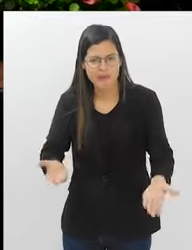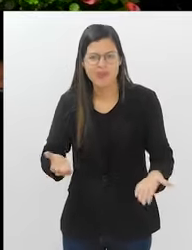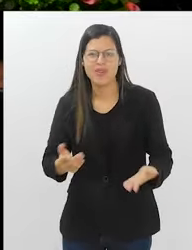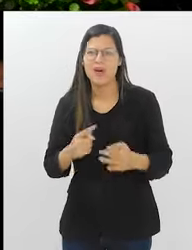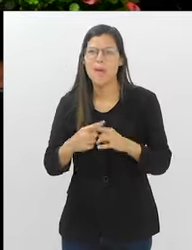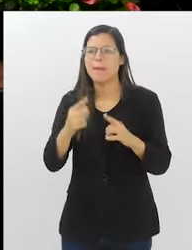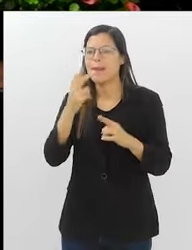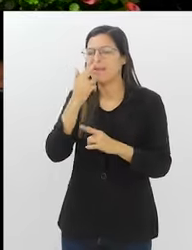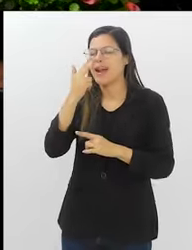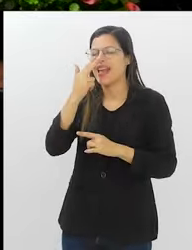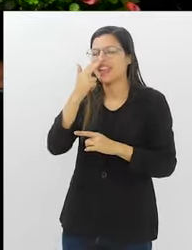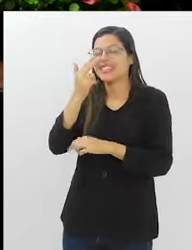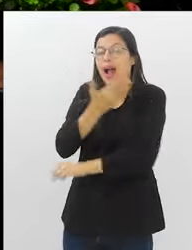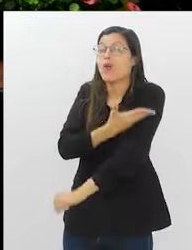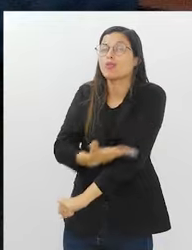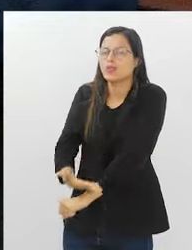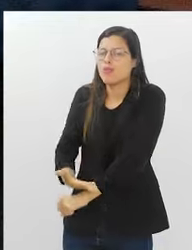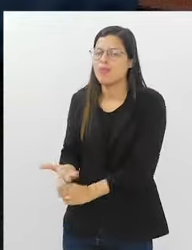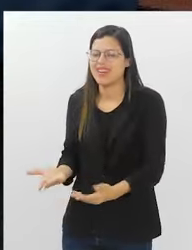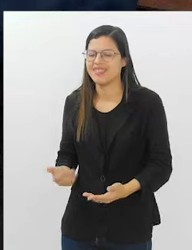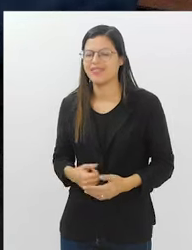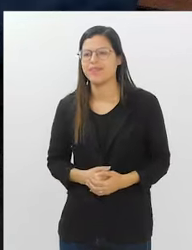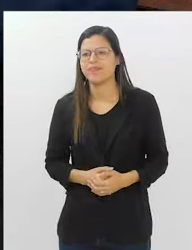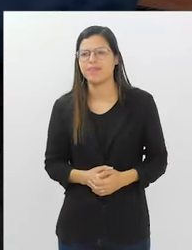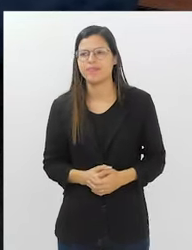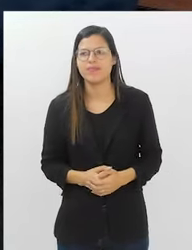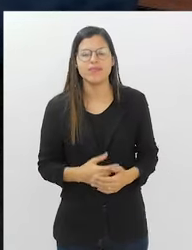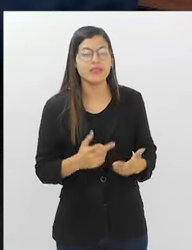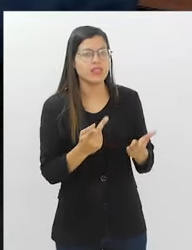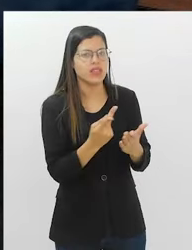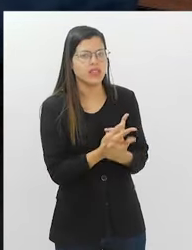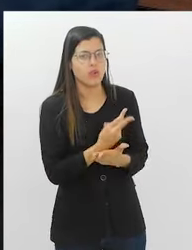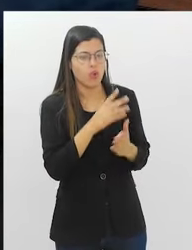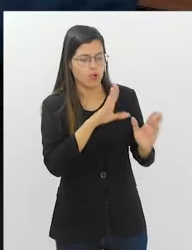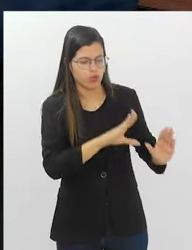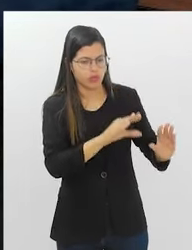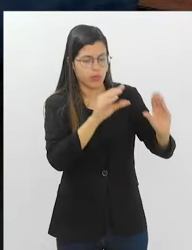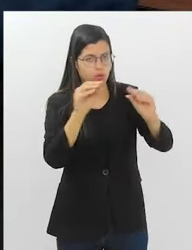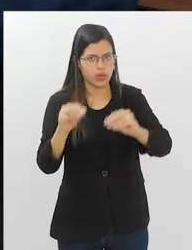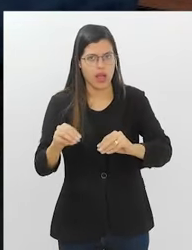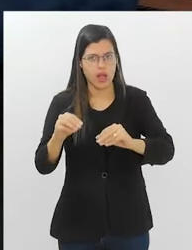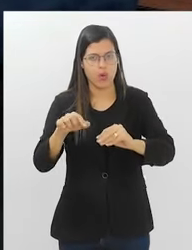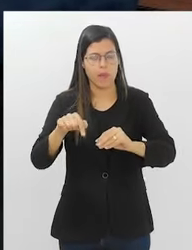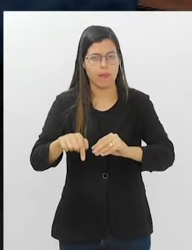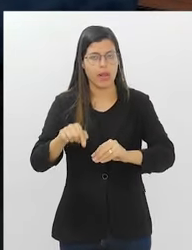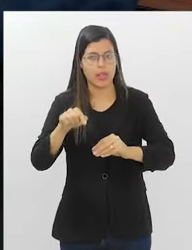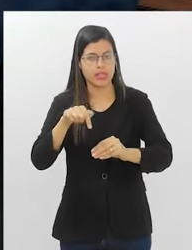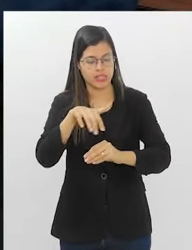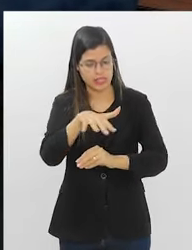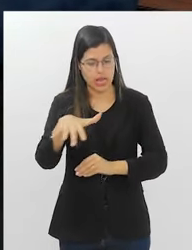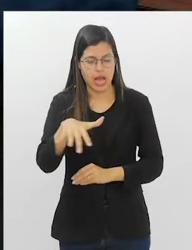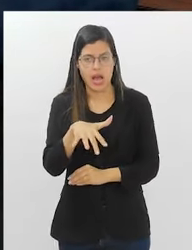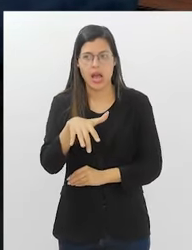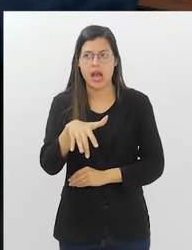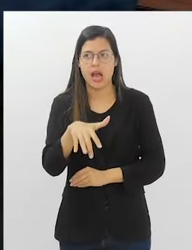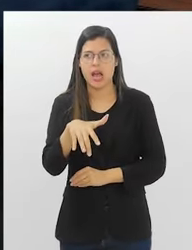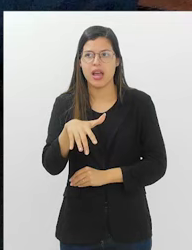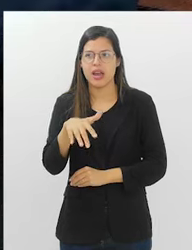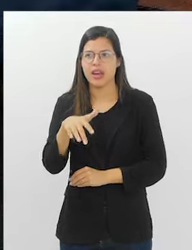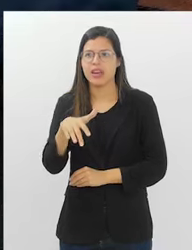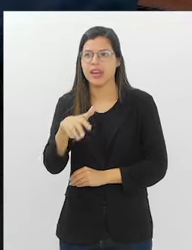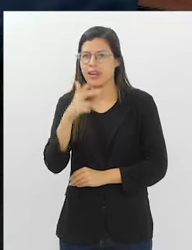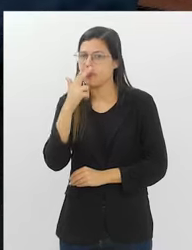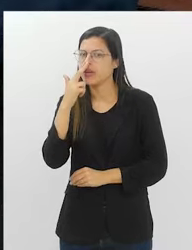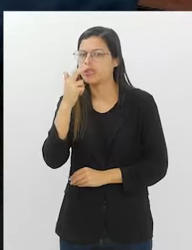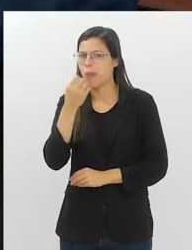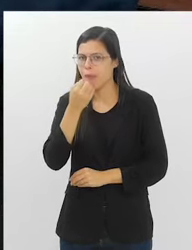Eu pegava no pensamento agora, deles. Agora, acontecia que quando te transferiram para esse setor, que foi realmente muito bem